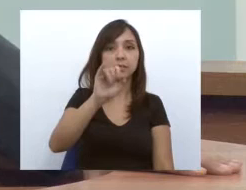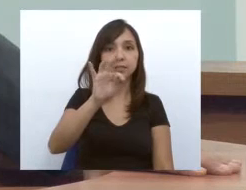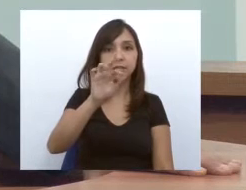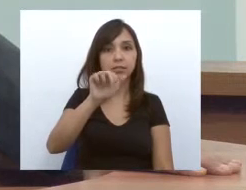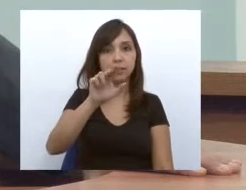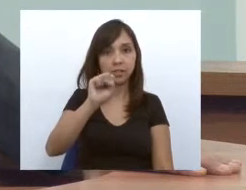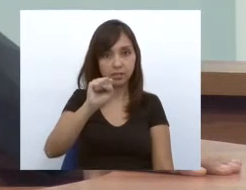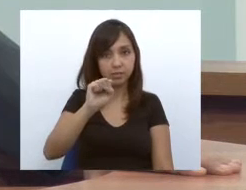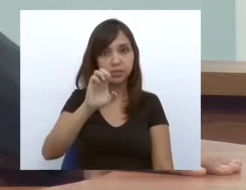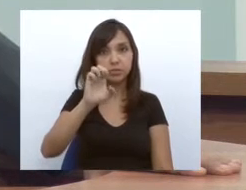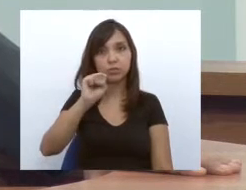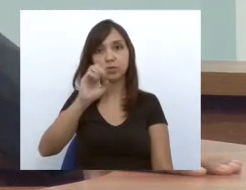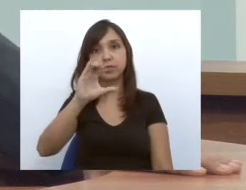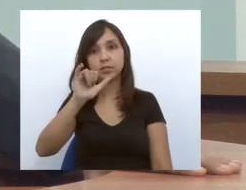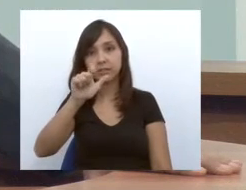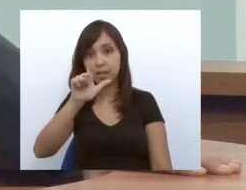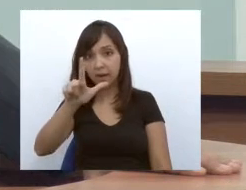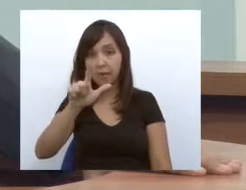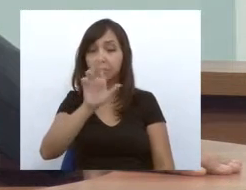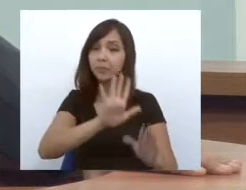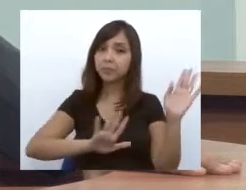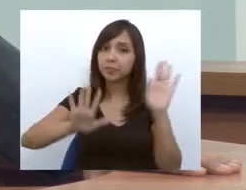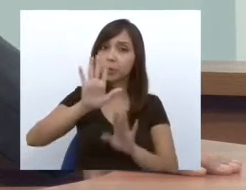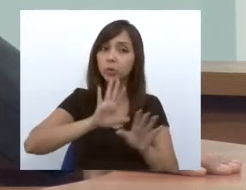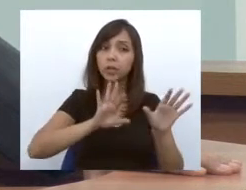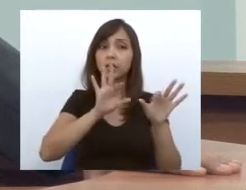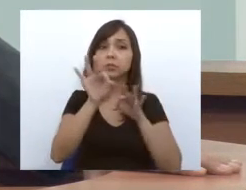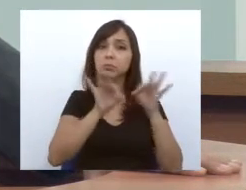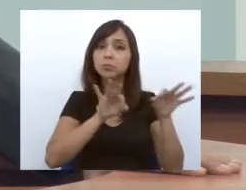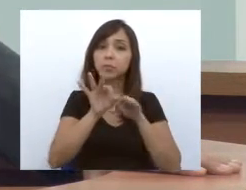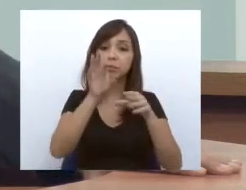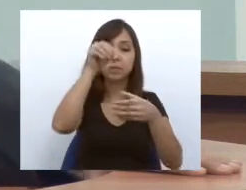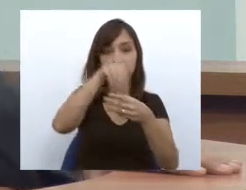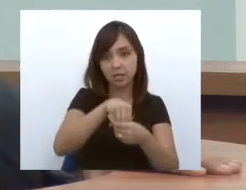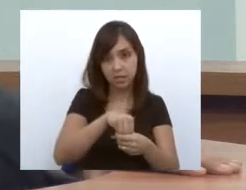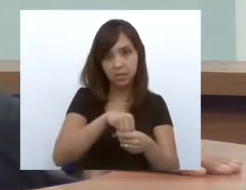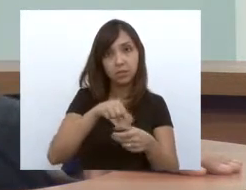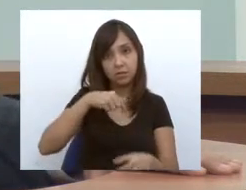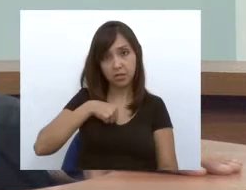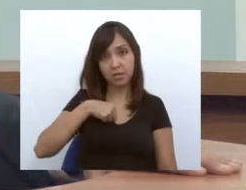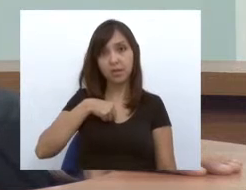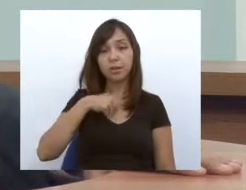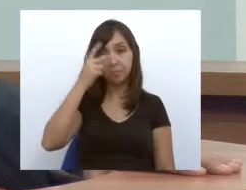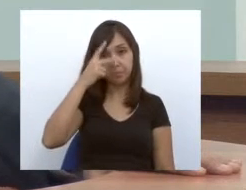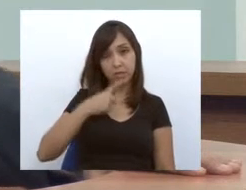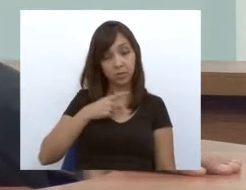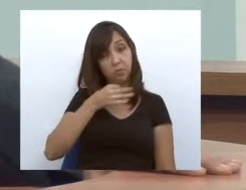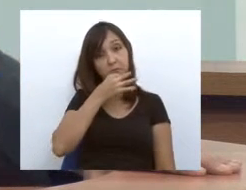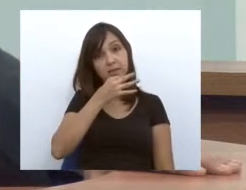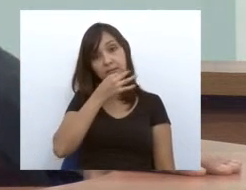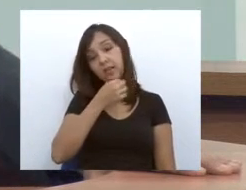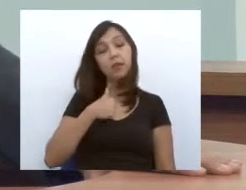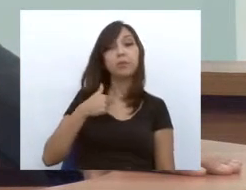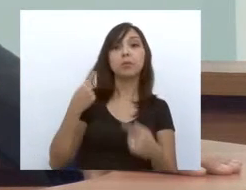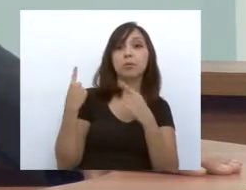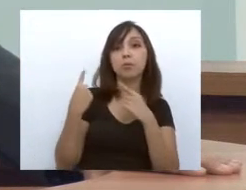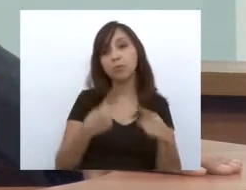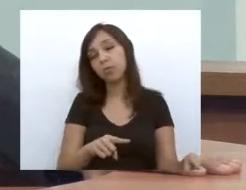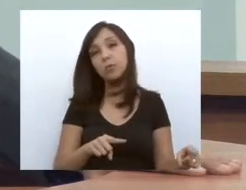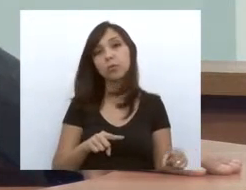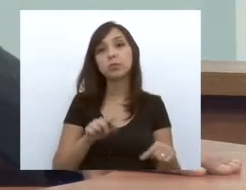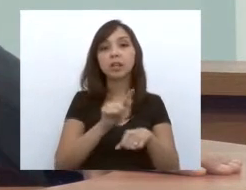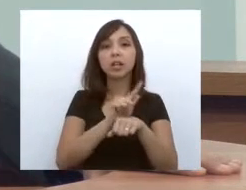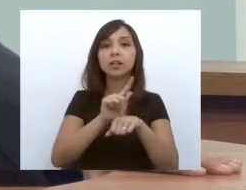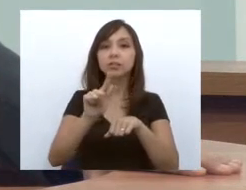essa eleição, que tenha mais cuidado nas próximas eleições. Eu, particularmente, sou contrário à